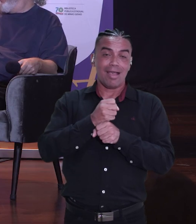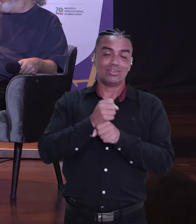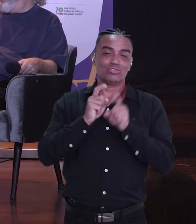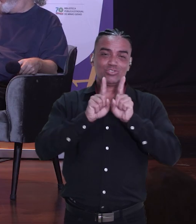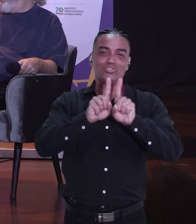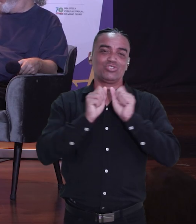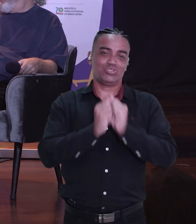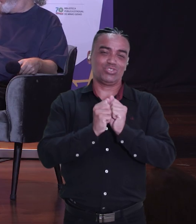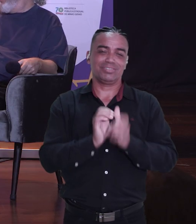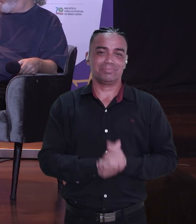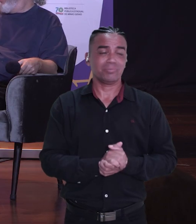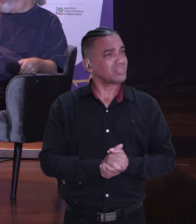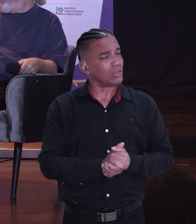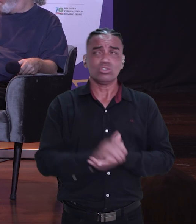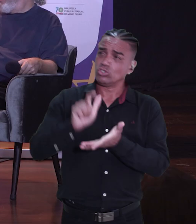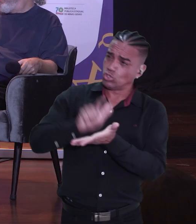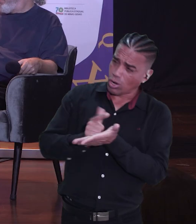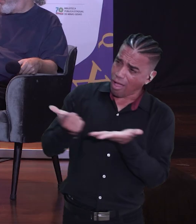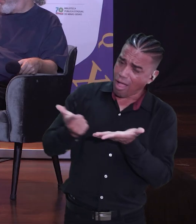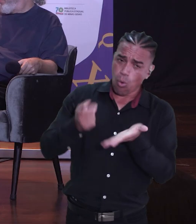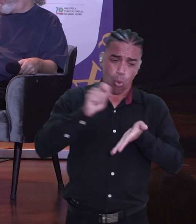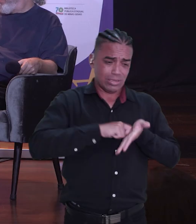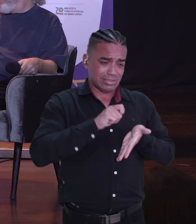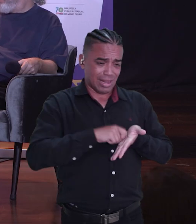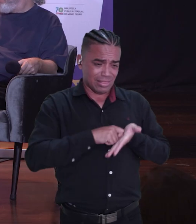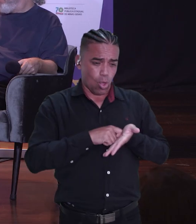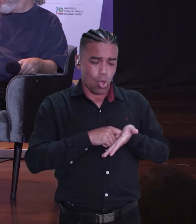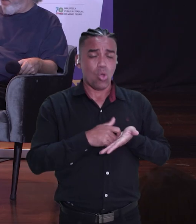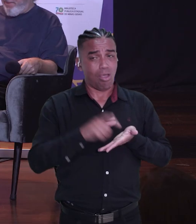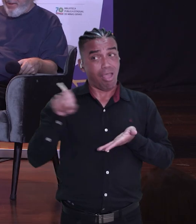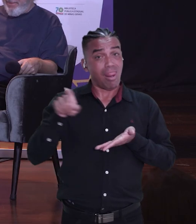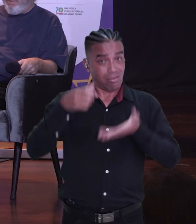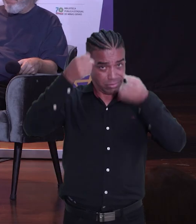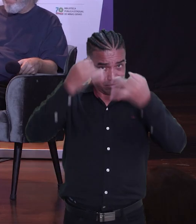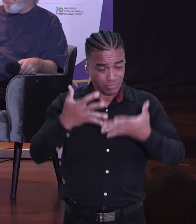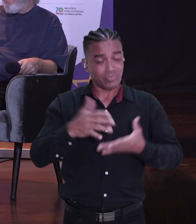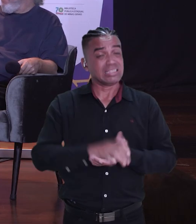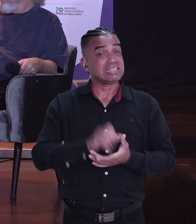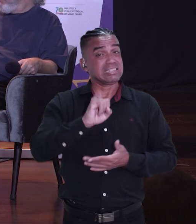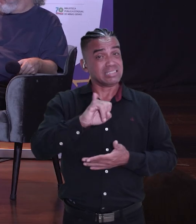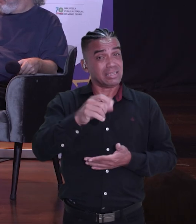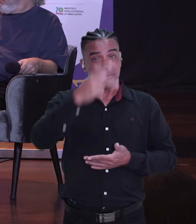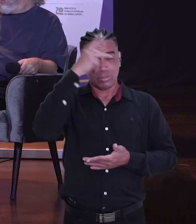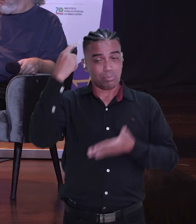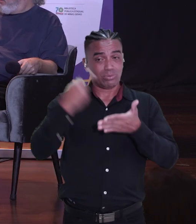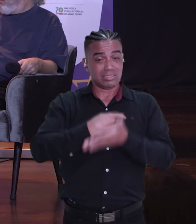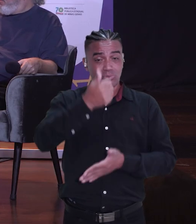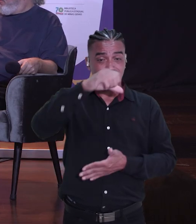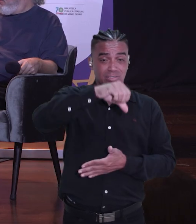né? Com relação a essa coisa de ser jornalista ou escritor, o que a Heloísa falou é verdade. Se alguém me perguntasse, não